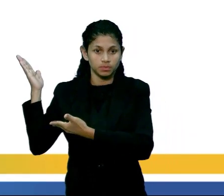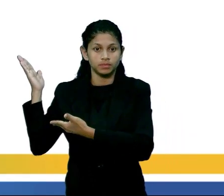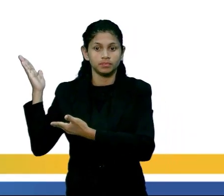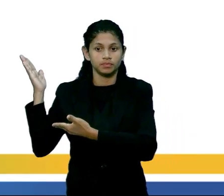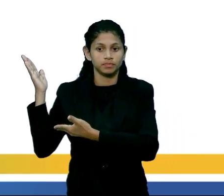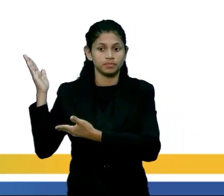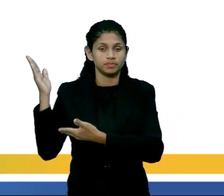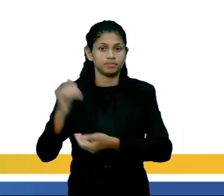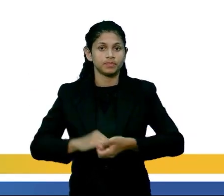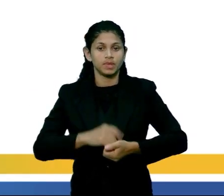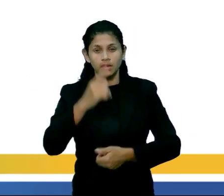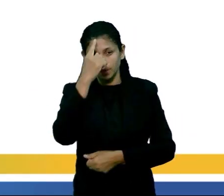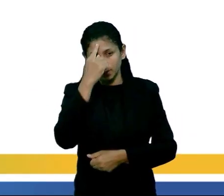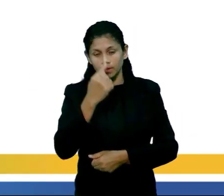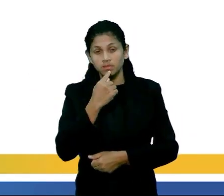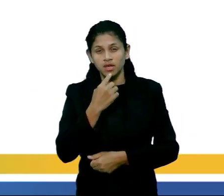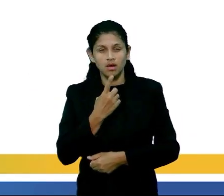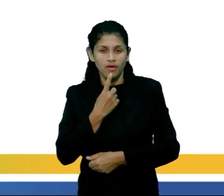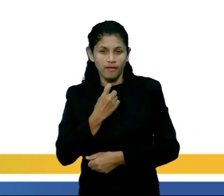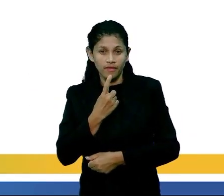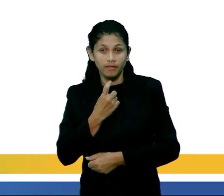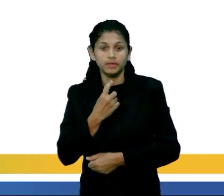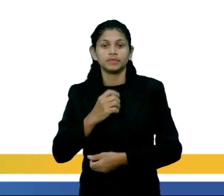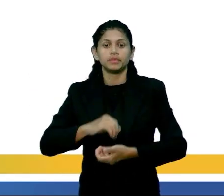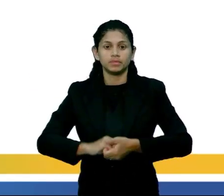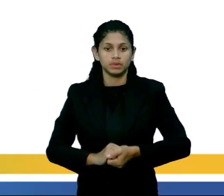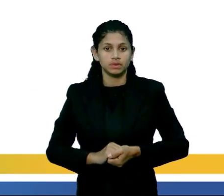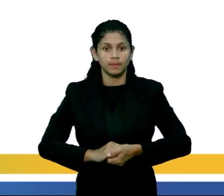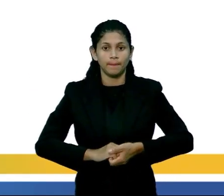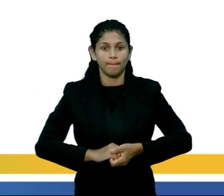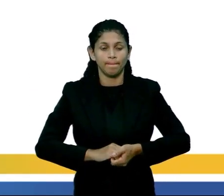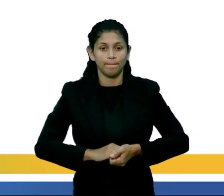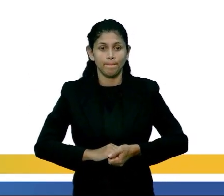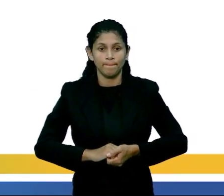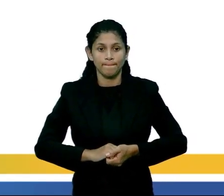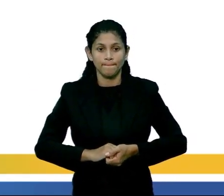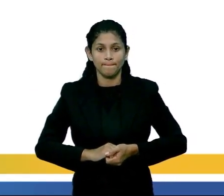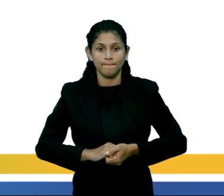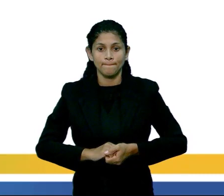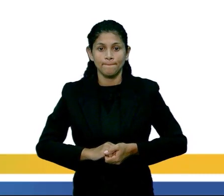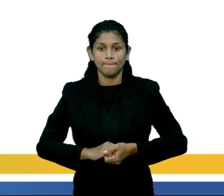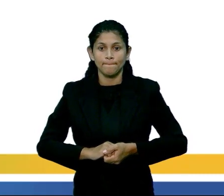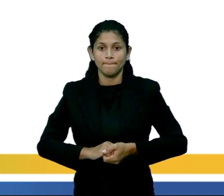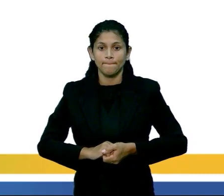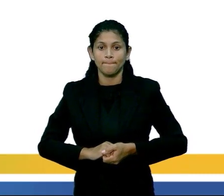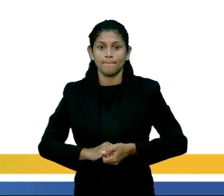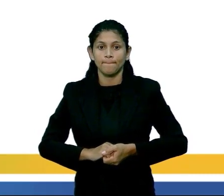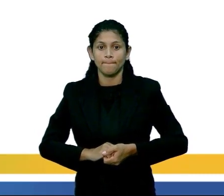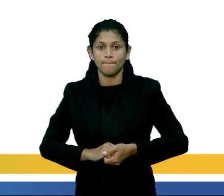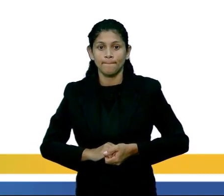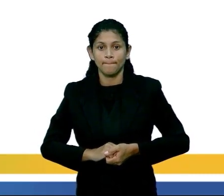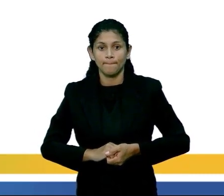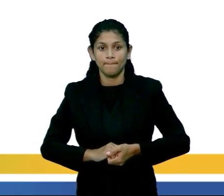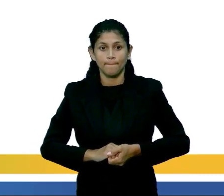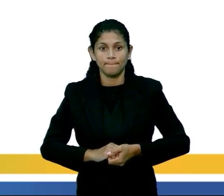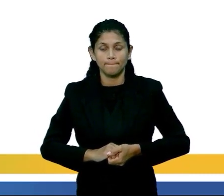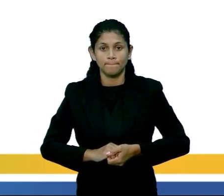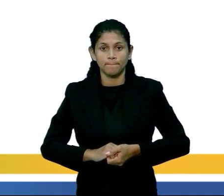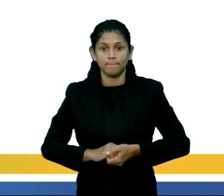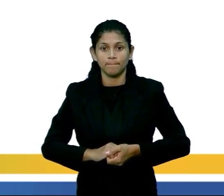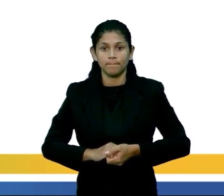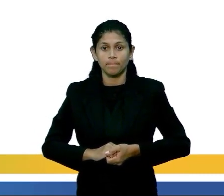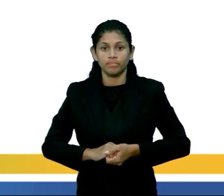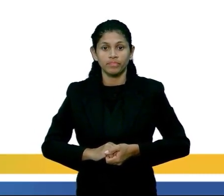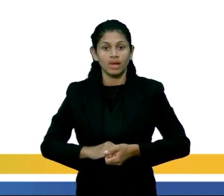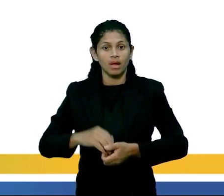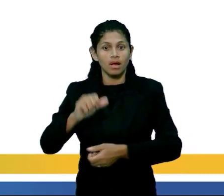temos imagem, essa fonte vermelha, caixa craniana, caixa torácica, coluna vertebral, aí compondo a parte axial do esqueleto,